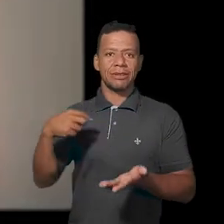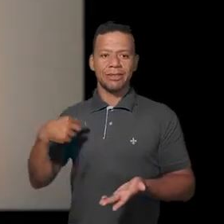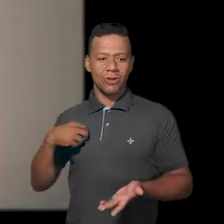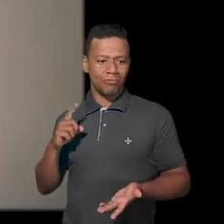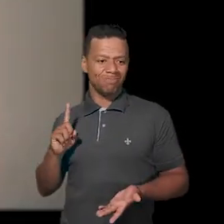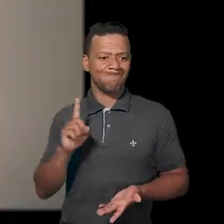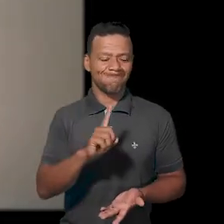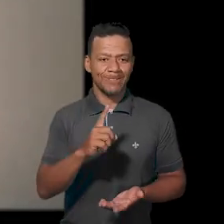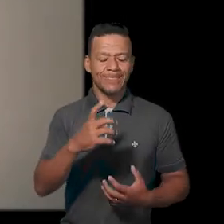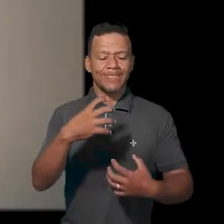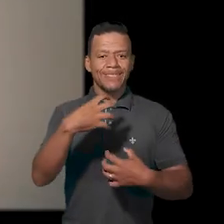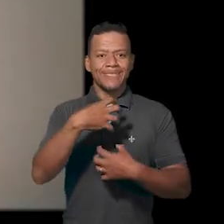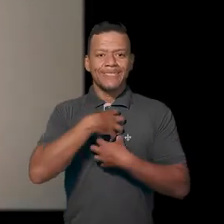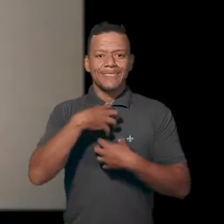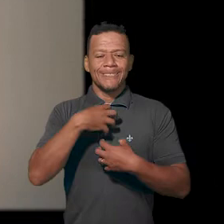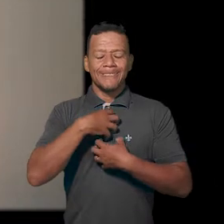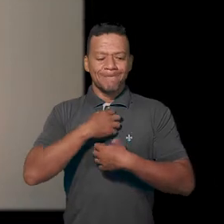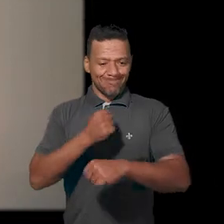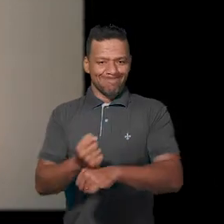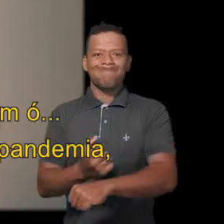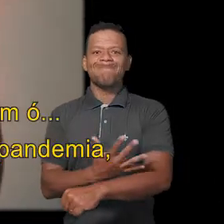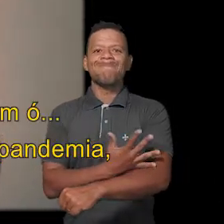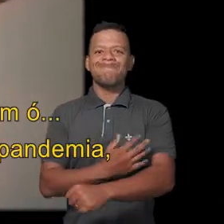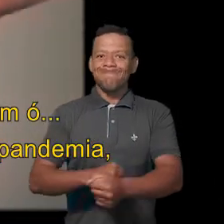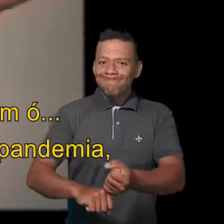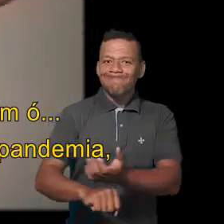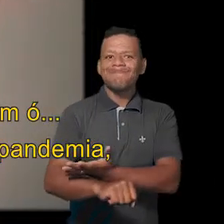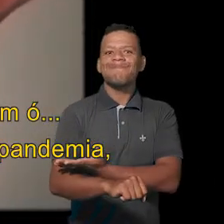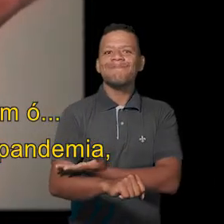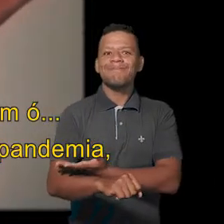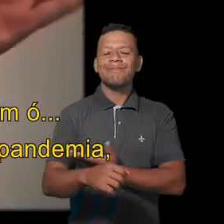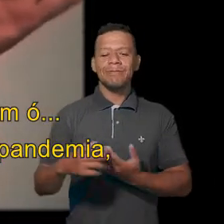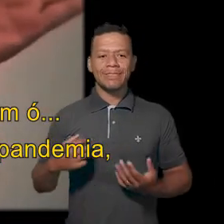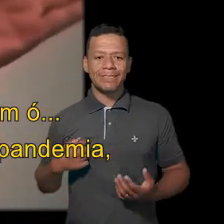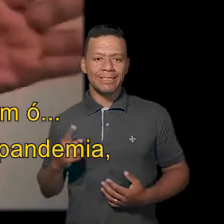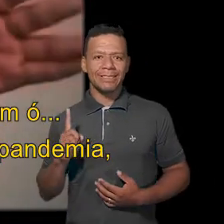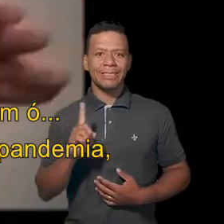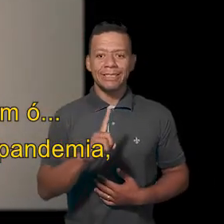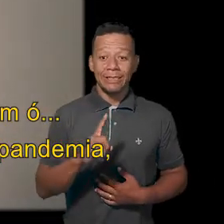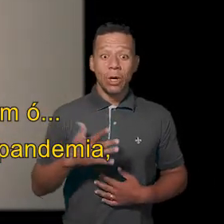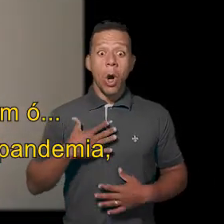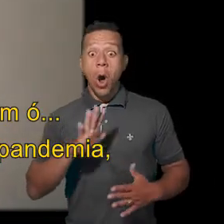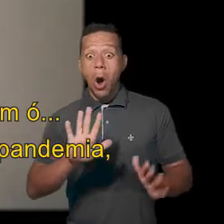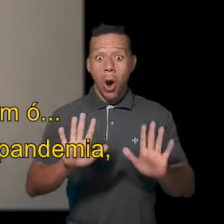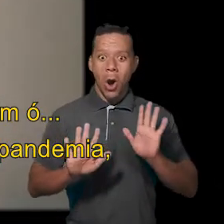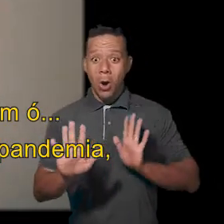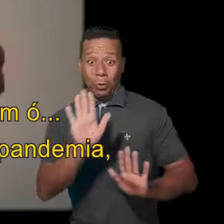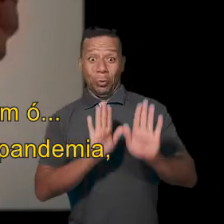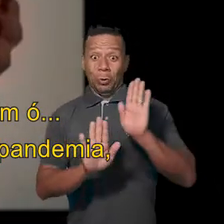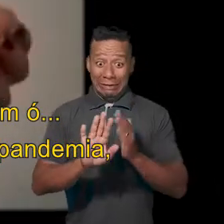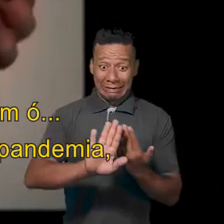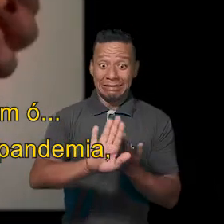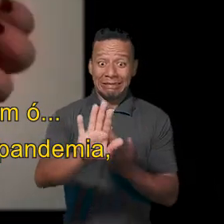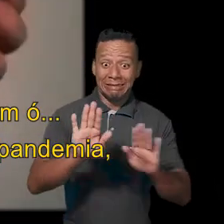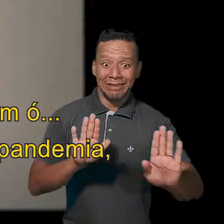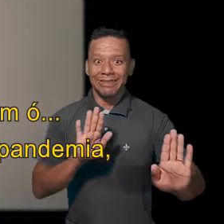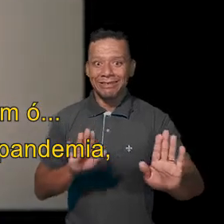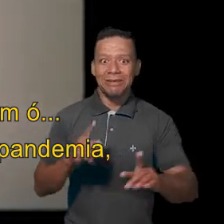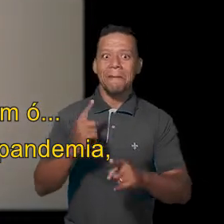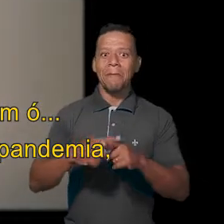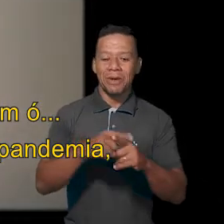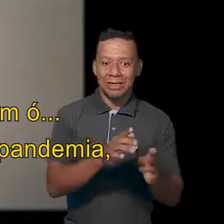foi um calor de recepção muito grande. A gente chega a ter que ficar com o sprayzinho assim, ó, para manter